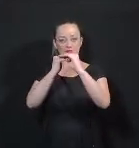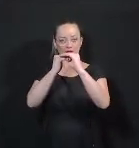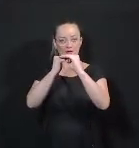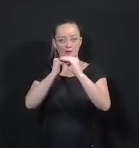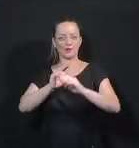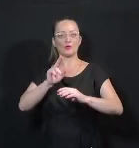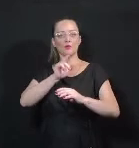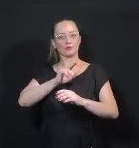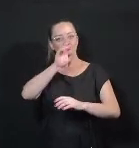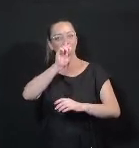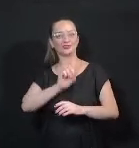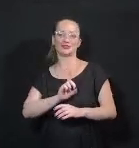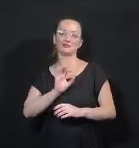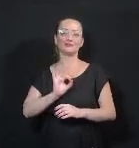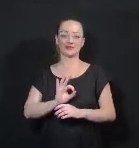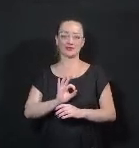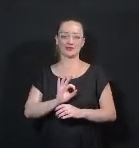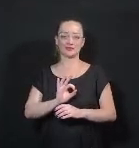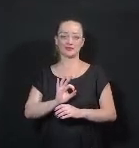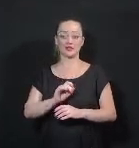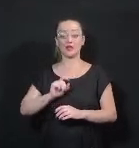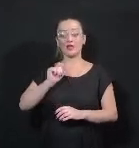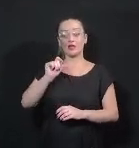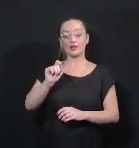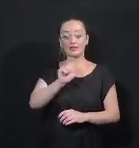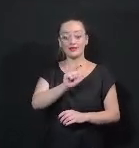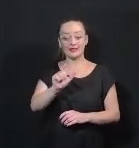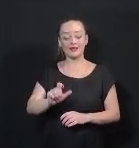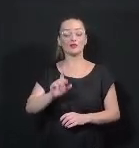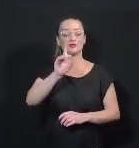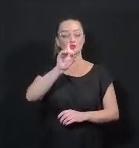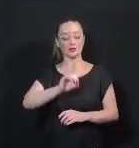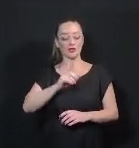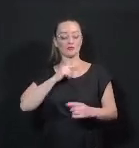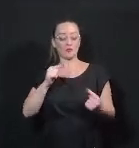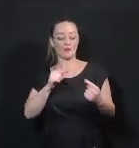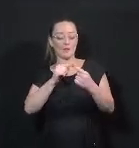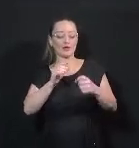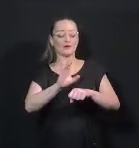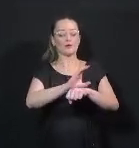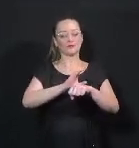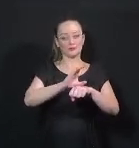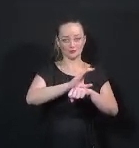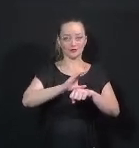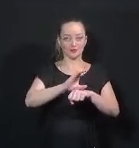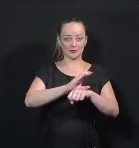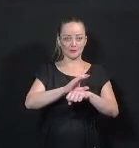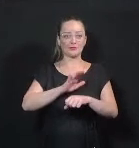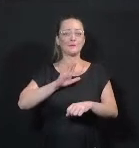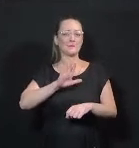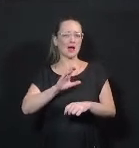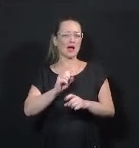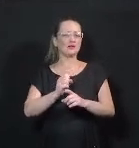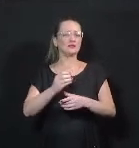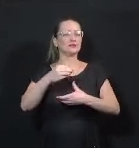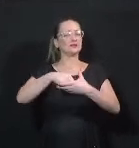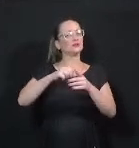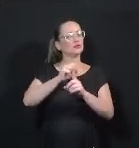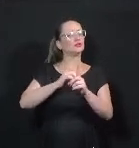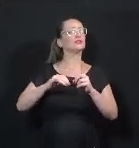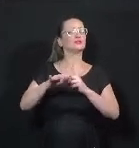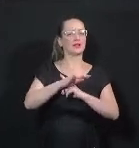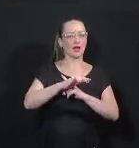usufruir direitos, aqueles direitos firmados pela Constituição. Mas, em sociedades